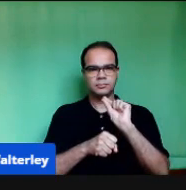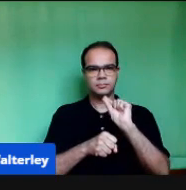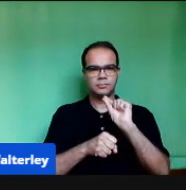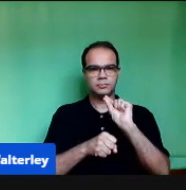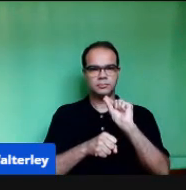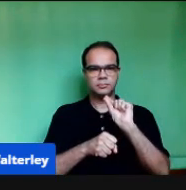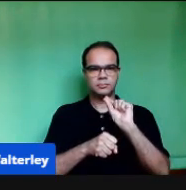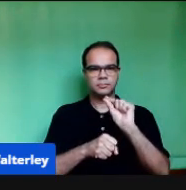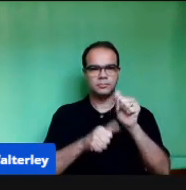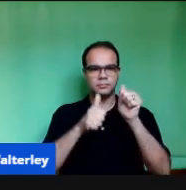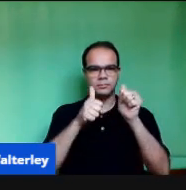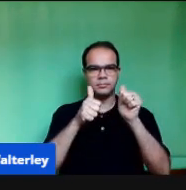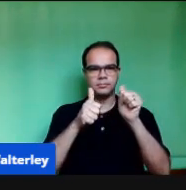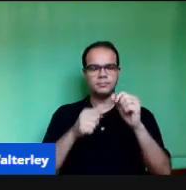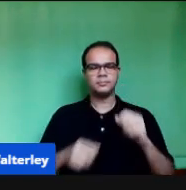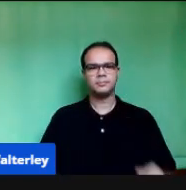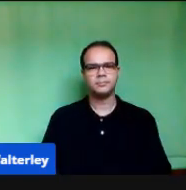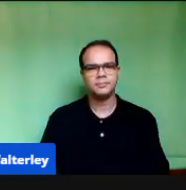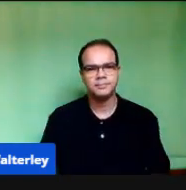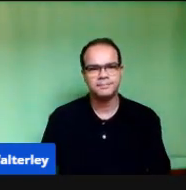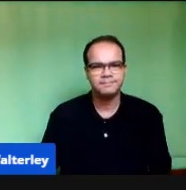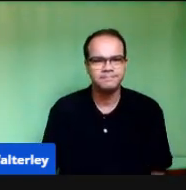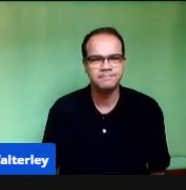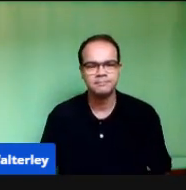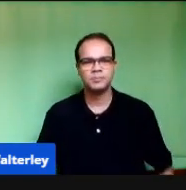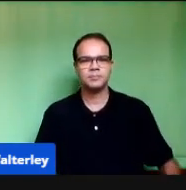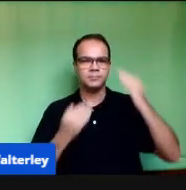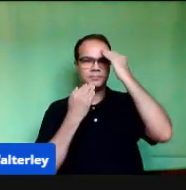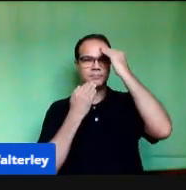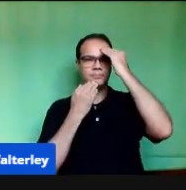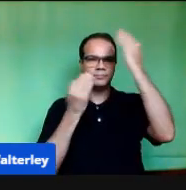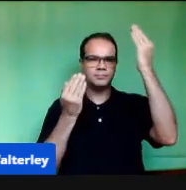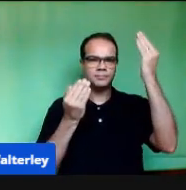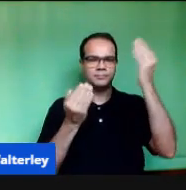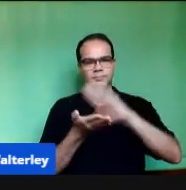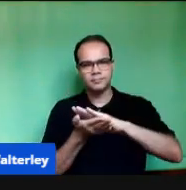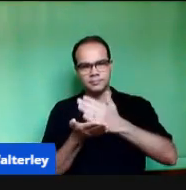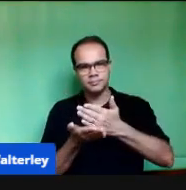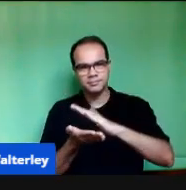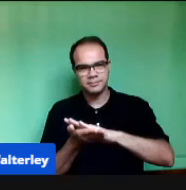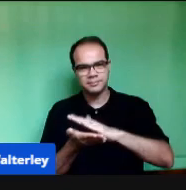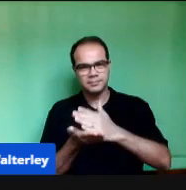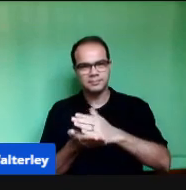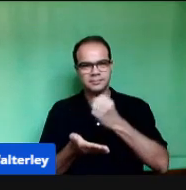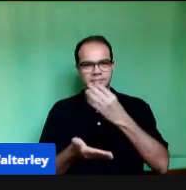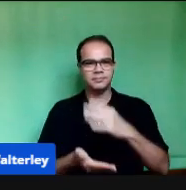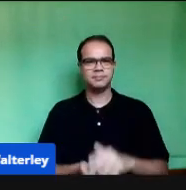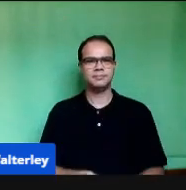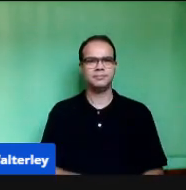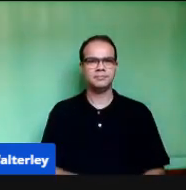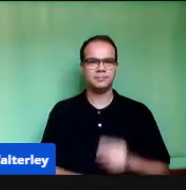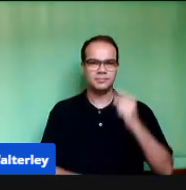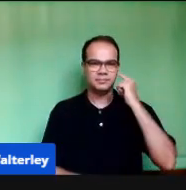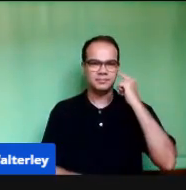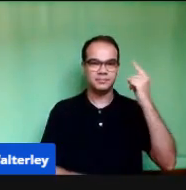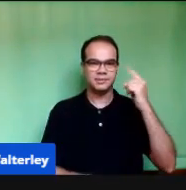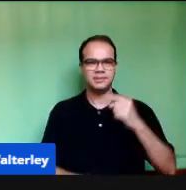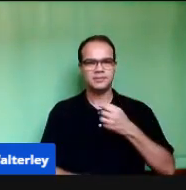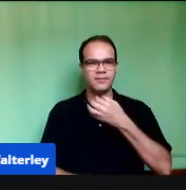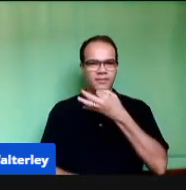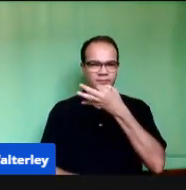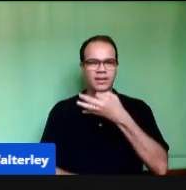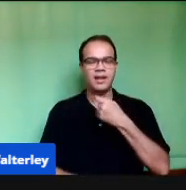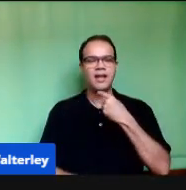que eu quero aproveitar e agradecer. E eu falo rápido, vocês imaginam como eu não facilito